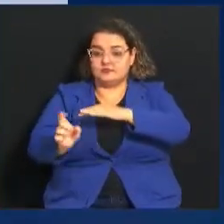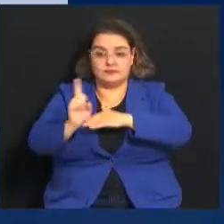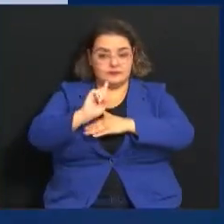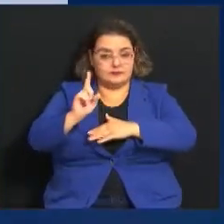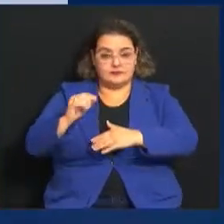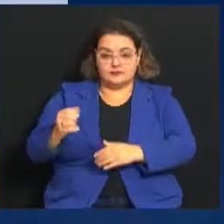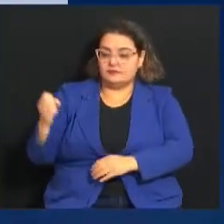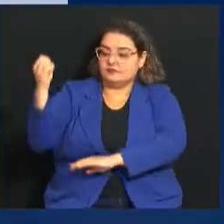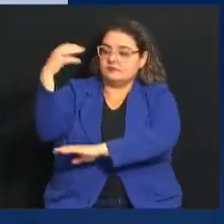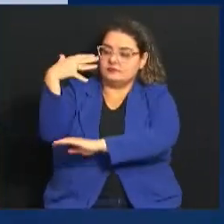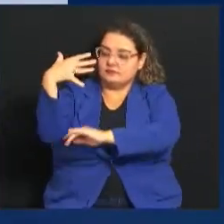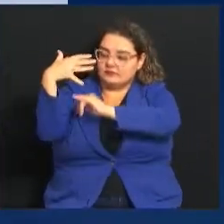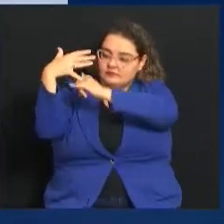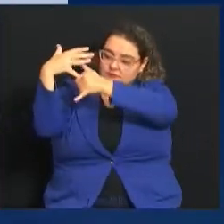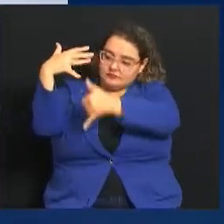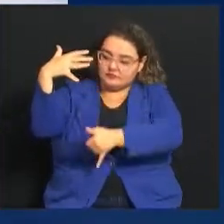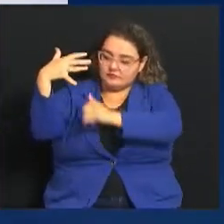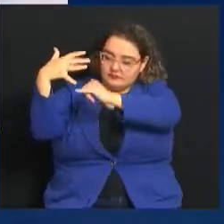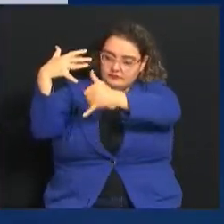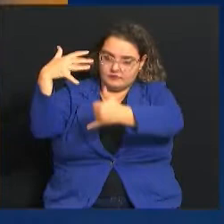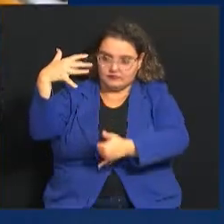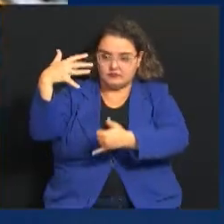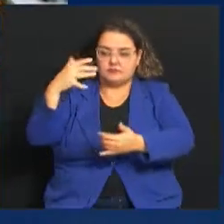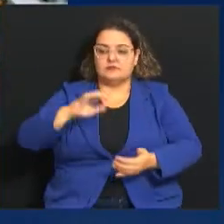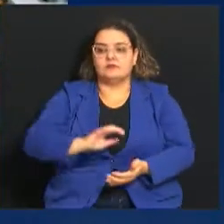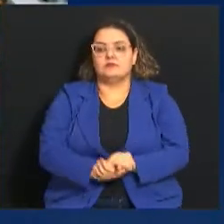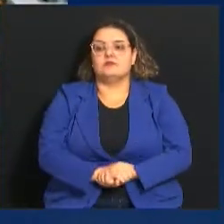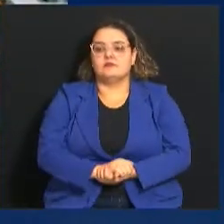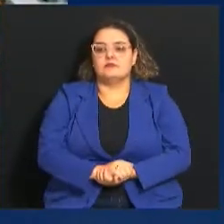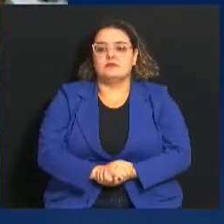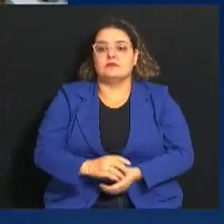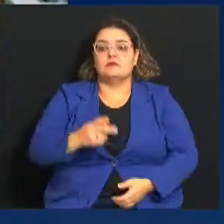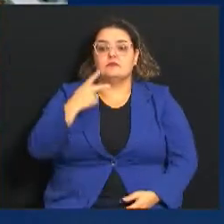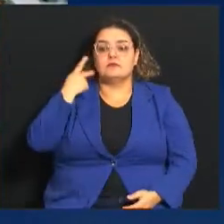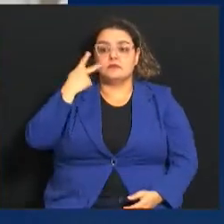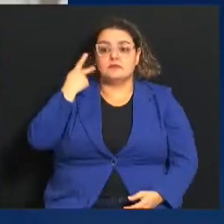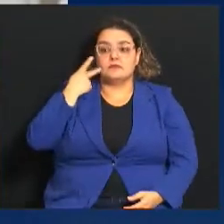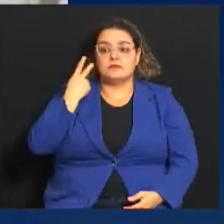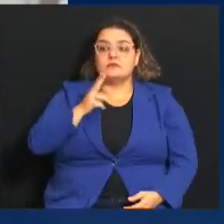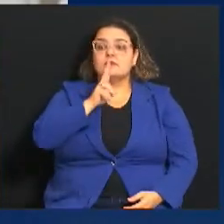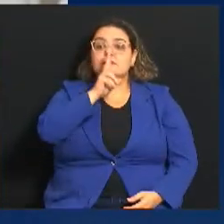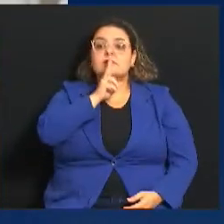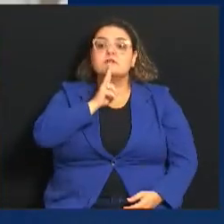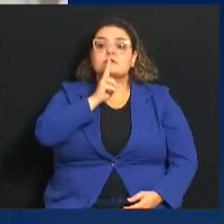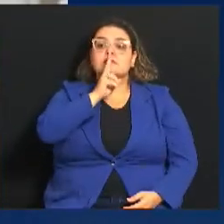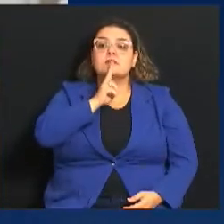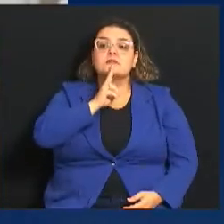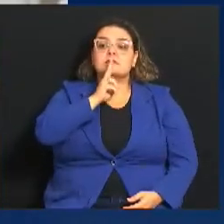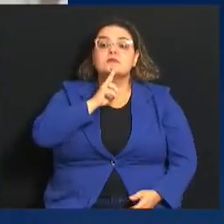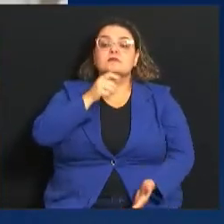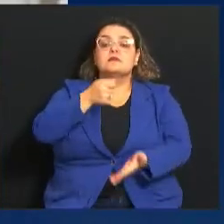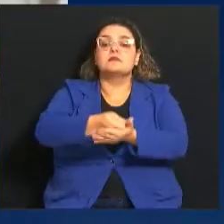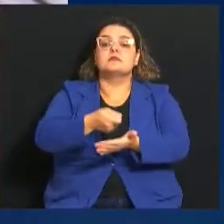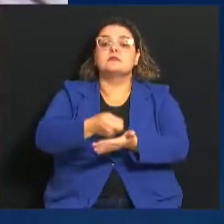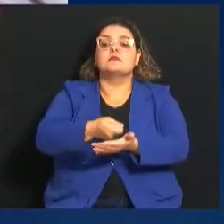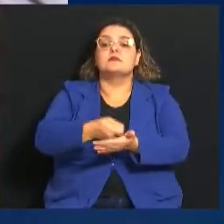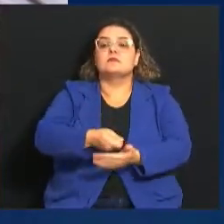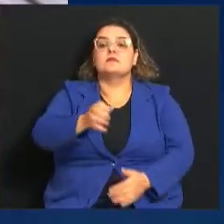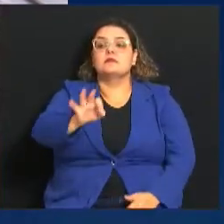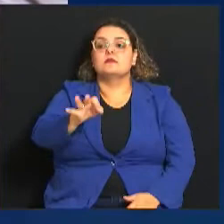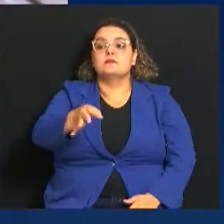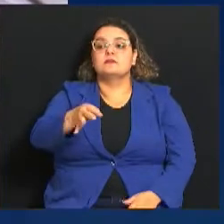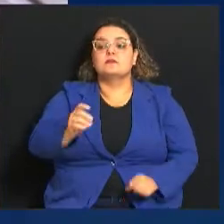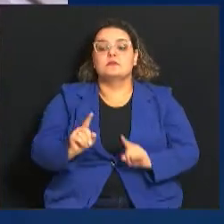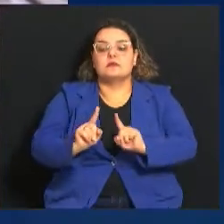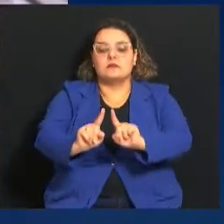fios inutilizados de postes. O vereador Nelson Osseri quer presença garantida de acompanhantes